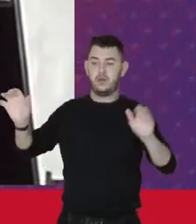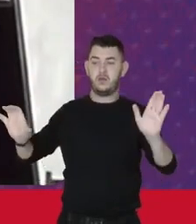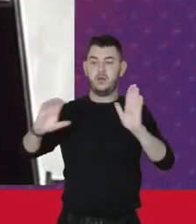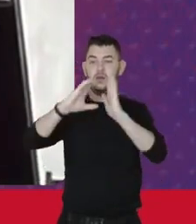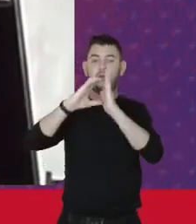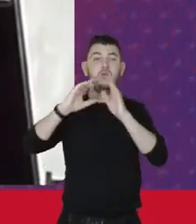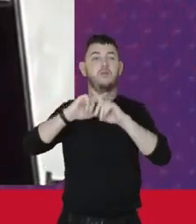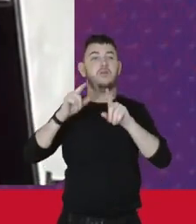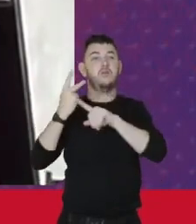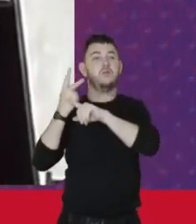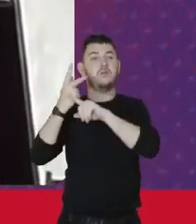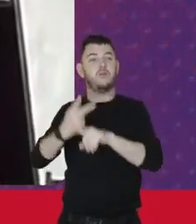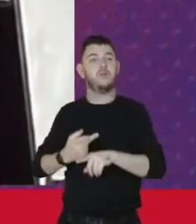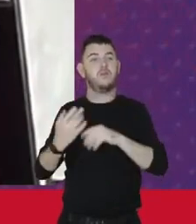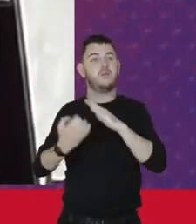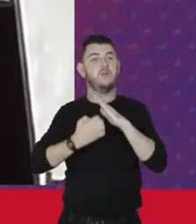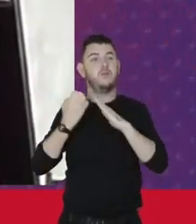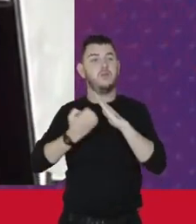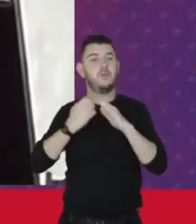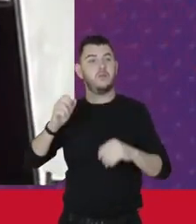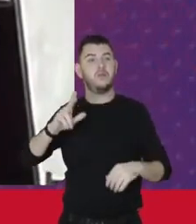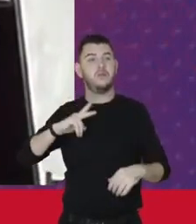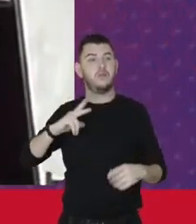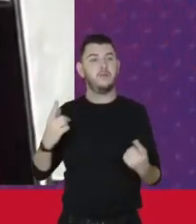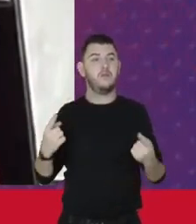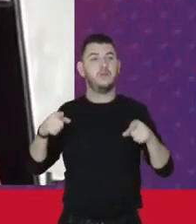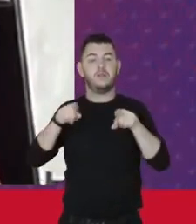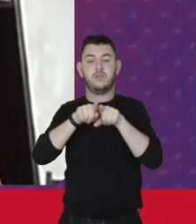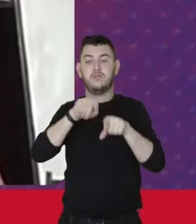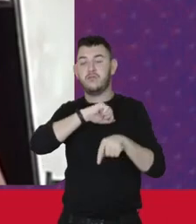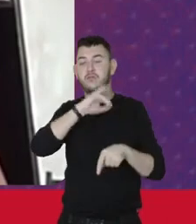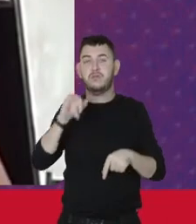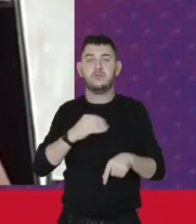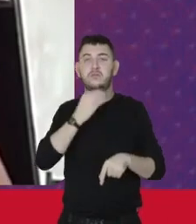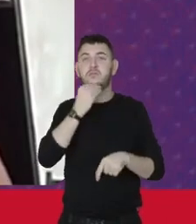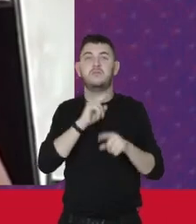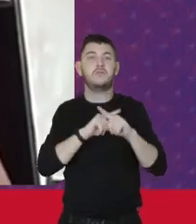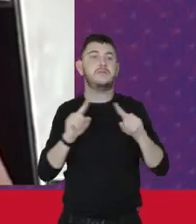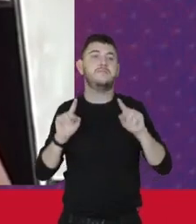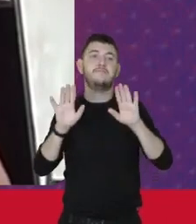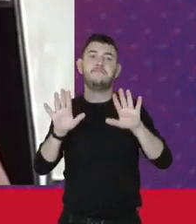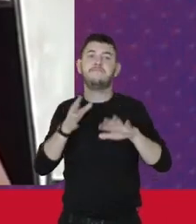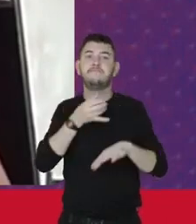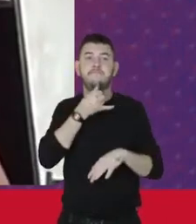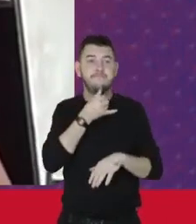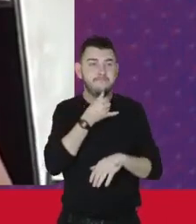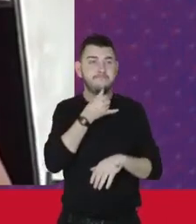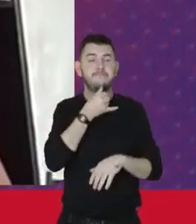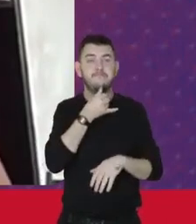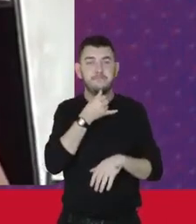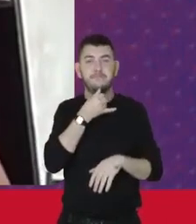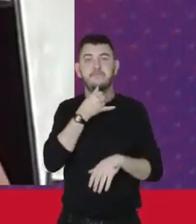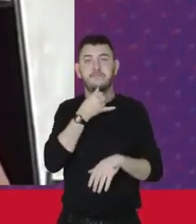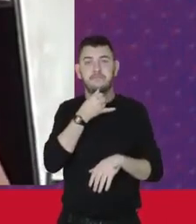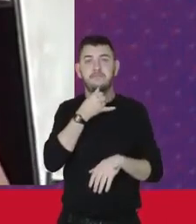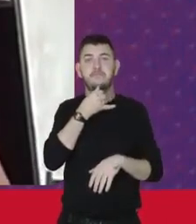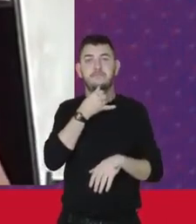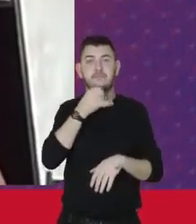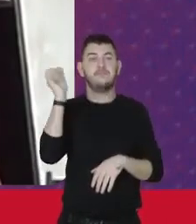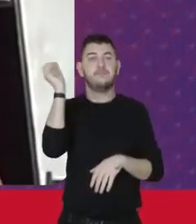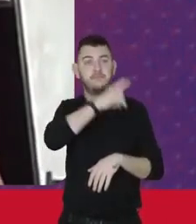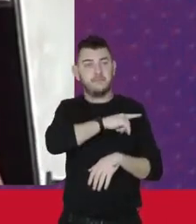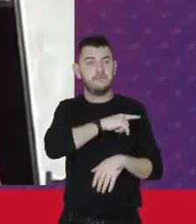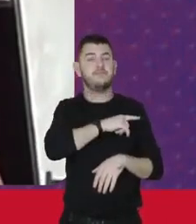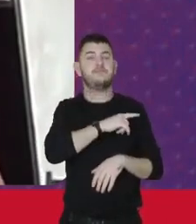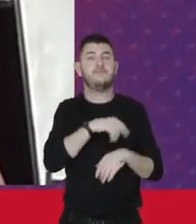e procuro em empresas privadas também a oportunidade, e, infelizmente, é muito